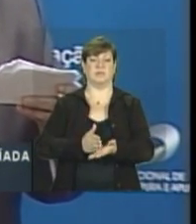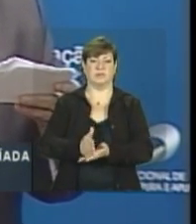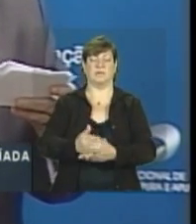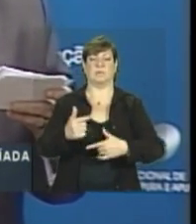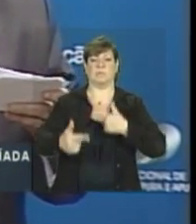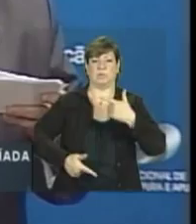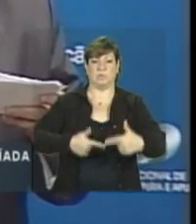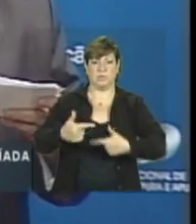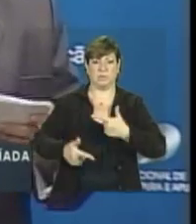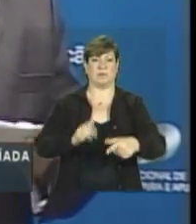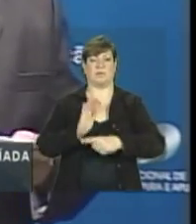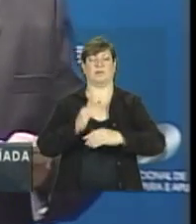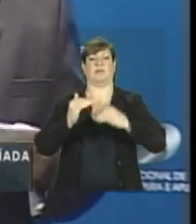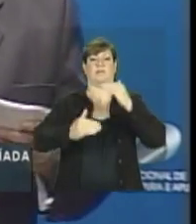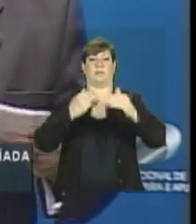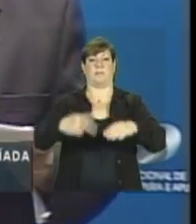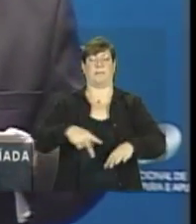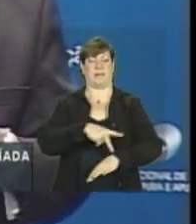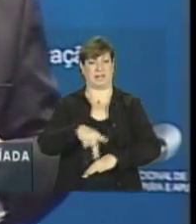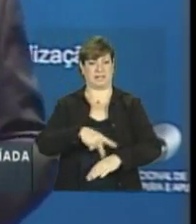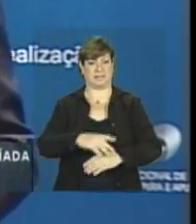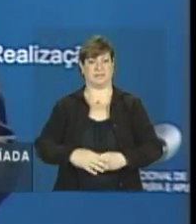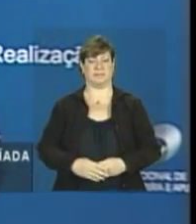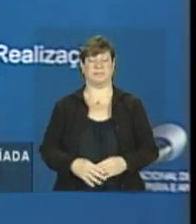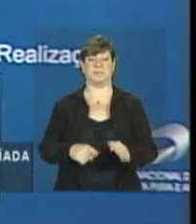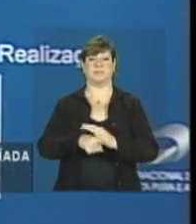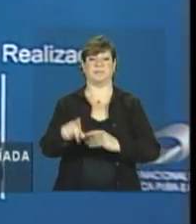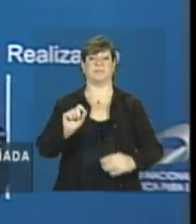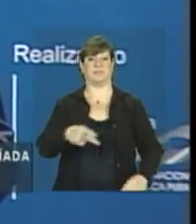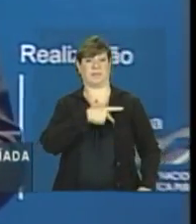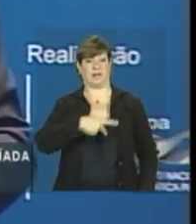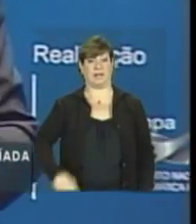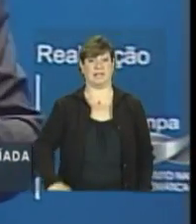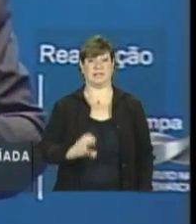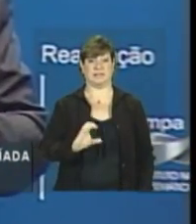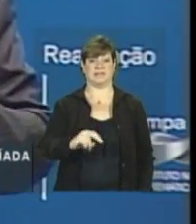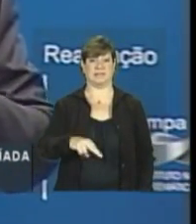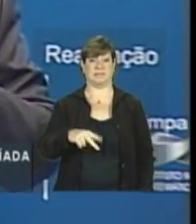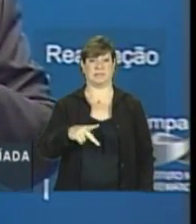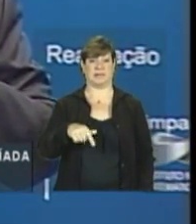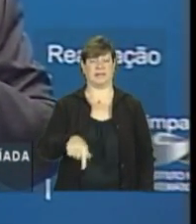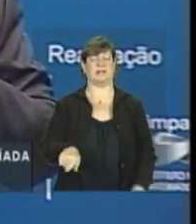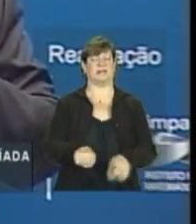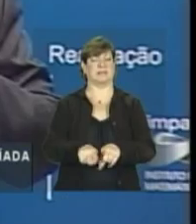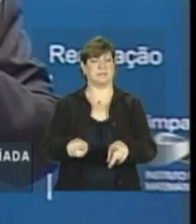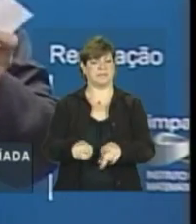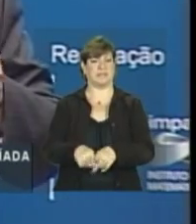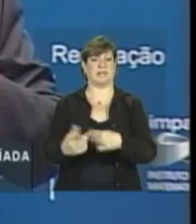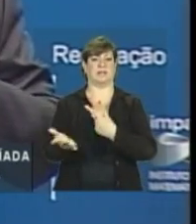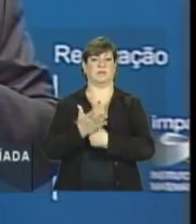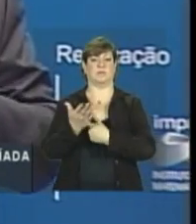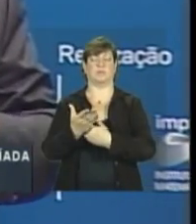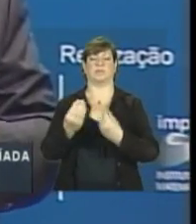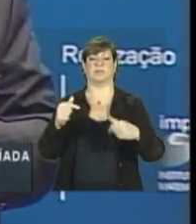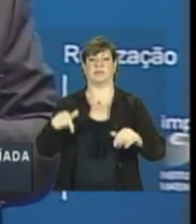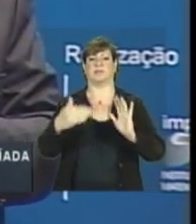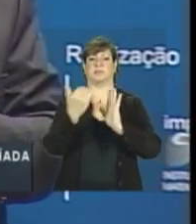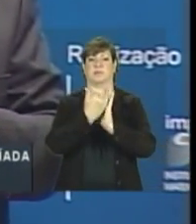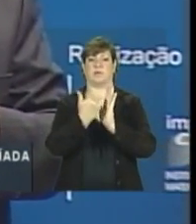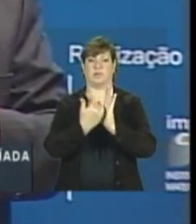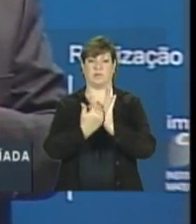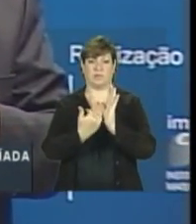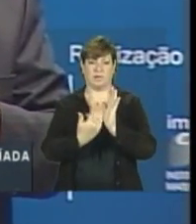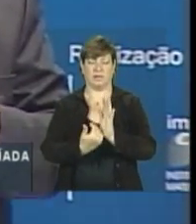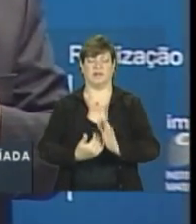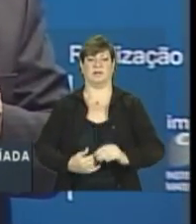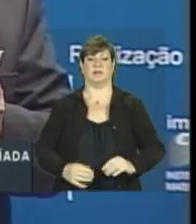pelo desenvolvimento do país. O presidente do CNPq, também, que tem grado grandes contribuições a esse programa e toda a